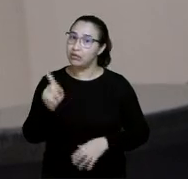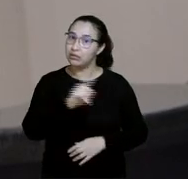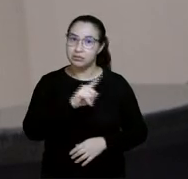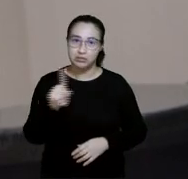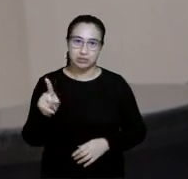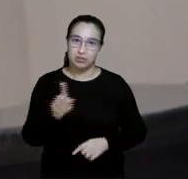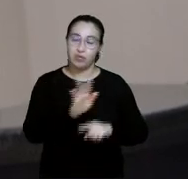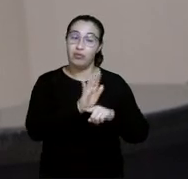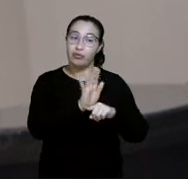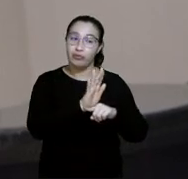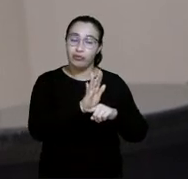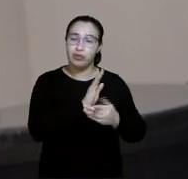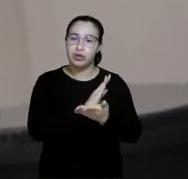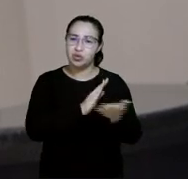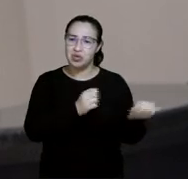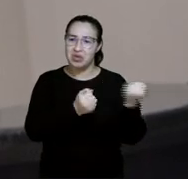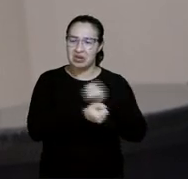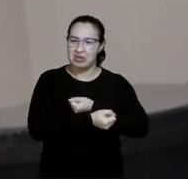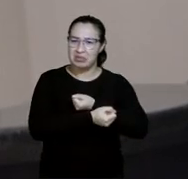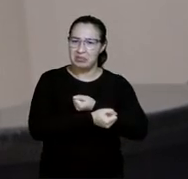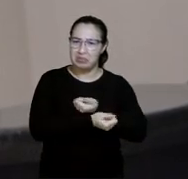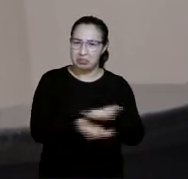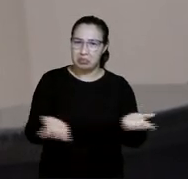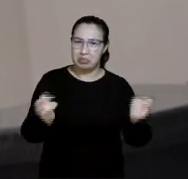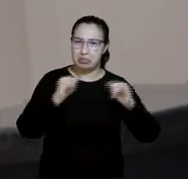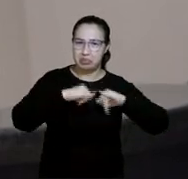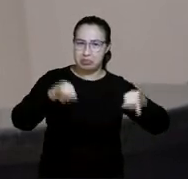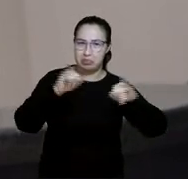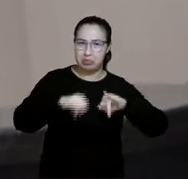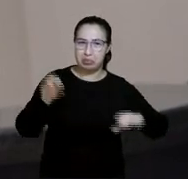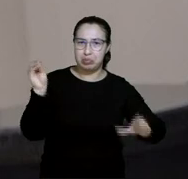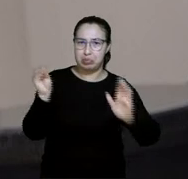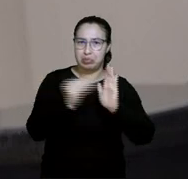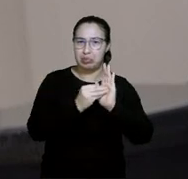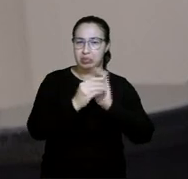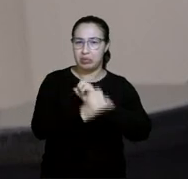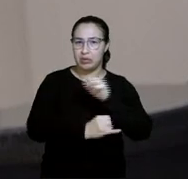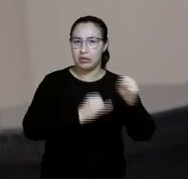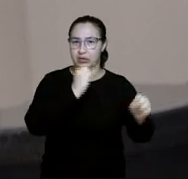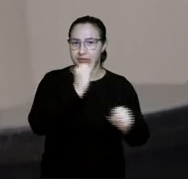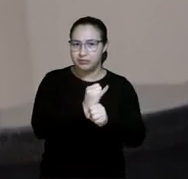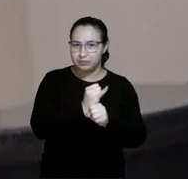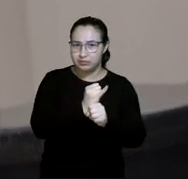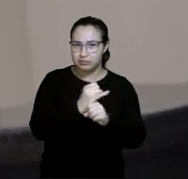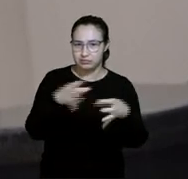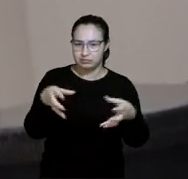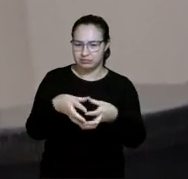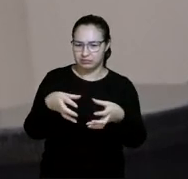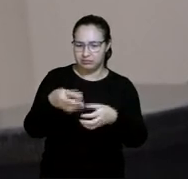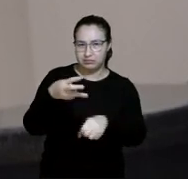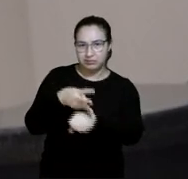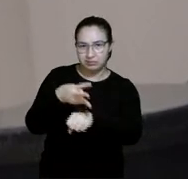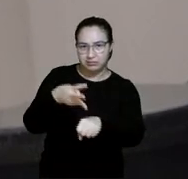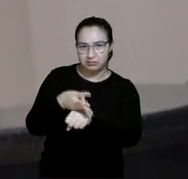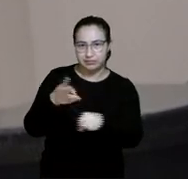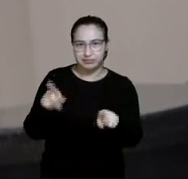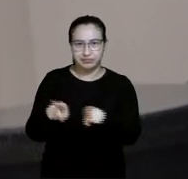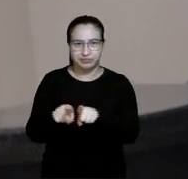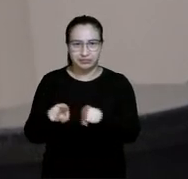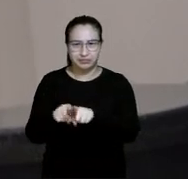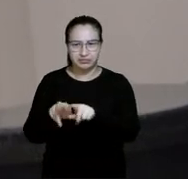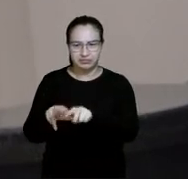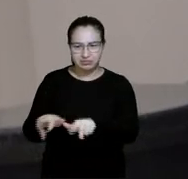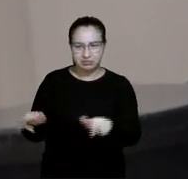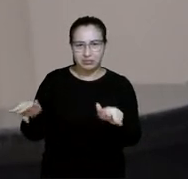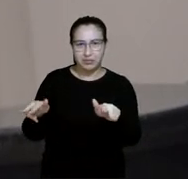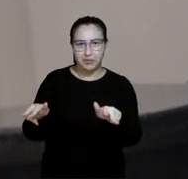vídeos que são expostos nas redes sociais, por meio de grupos de WhatsApp, em